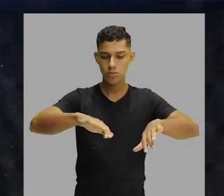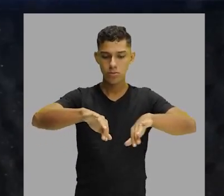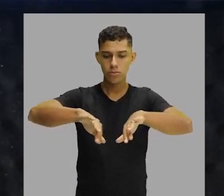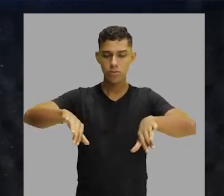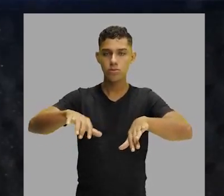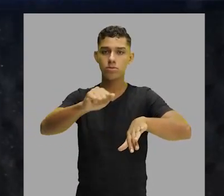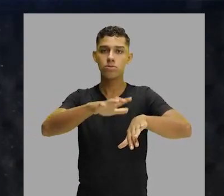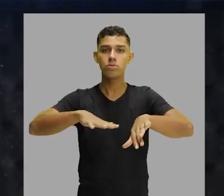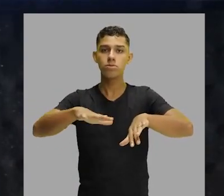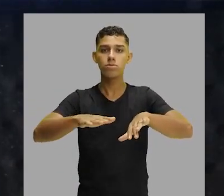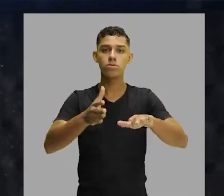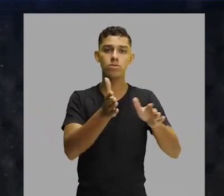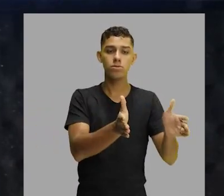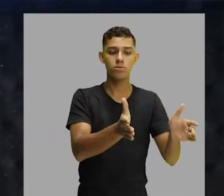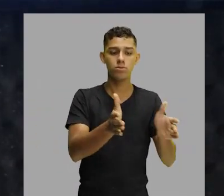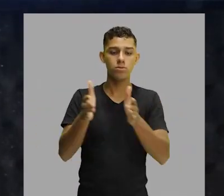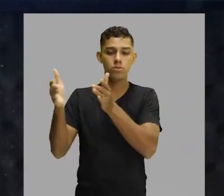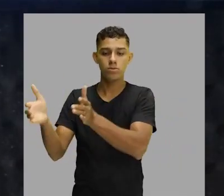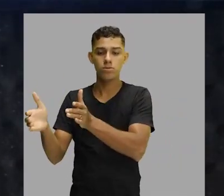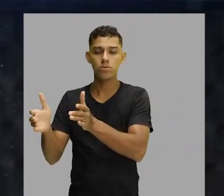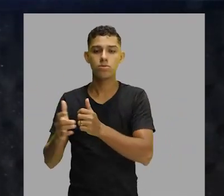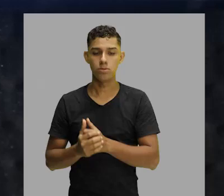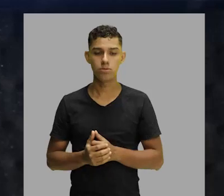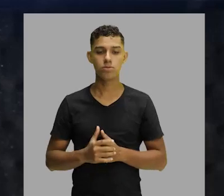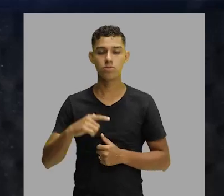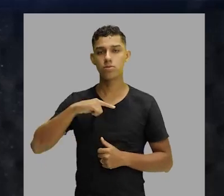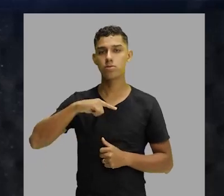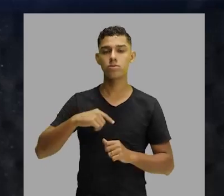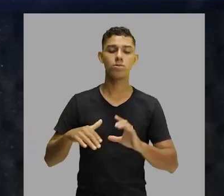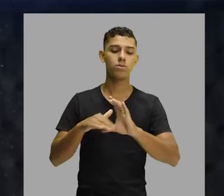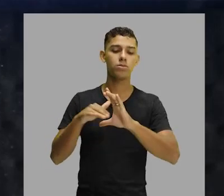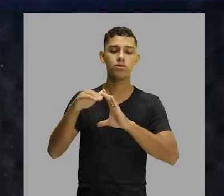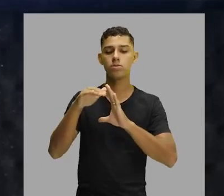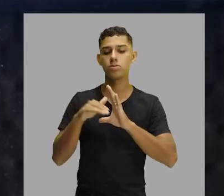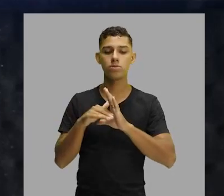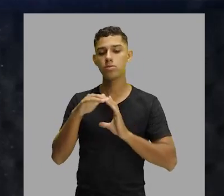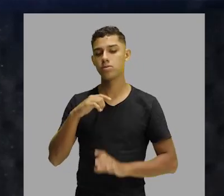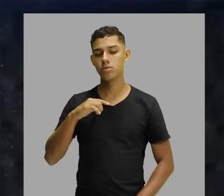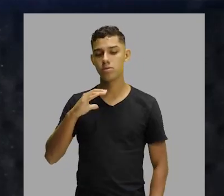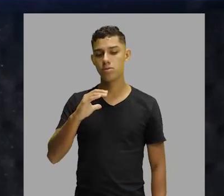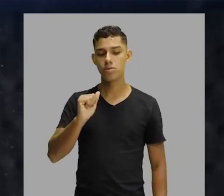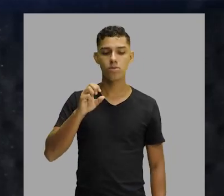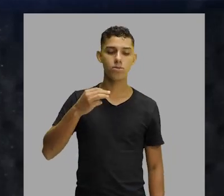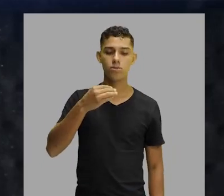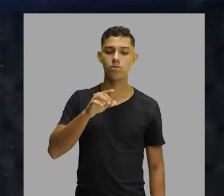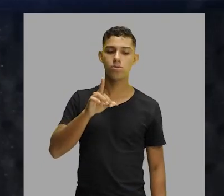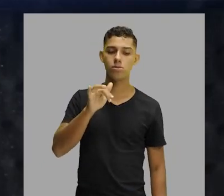aquele buraco, aquela barreira que existe entre a camada de condução e a camada